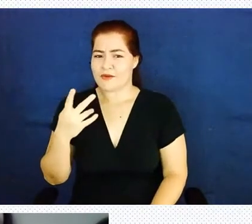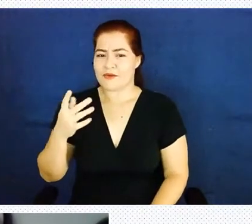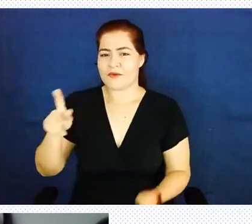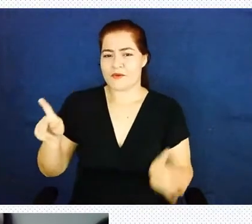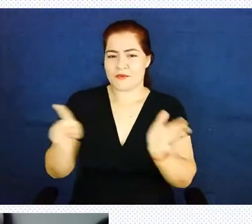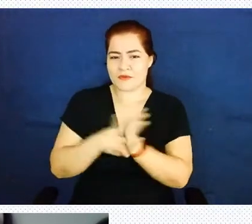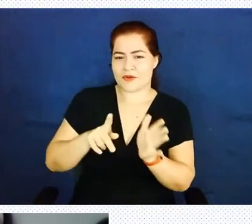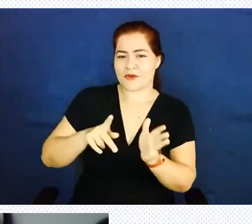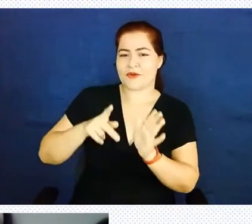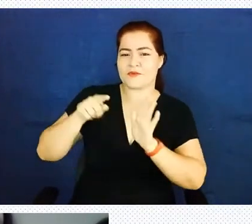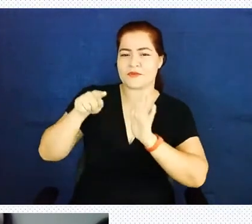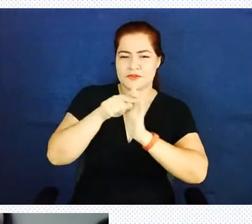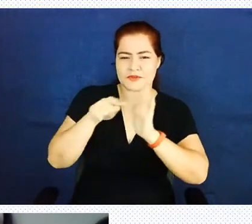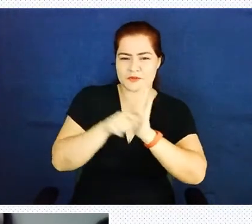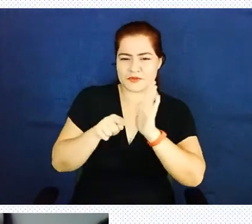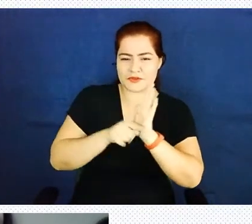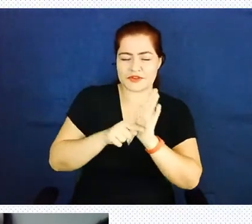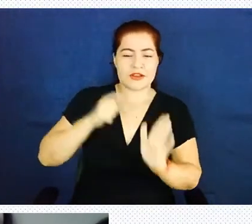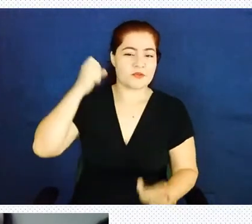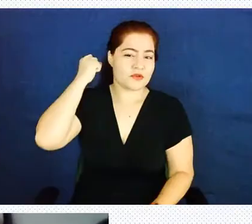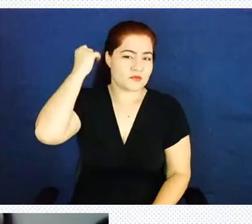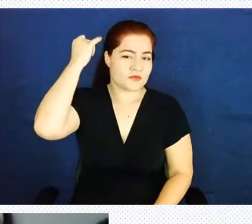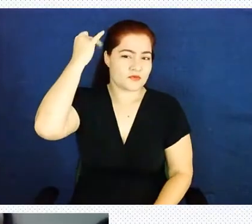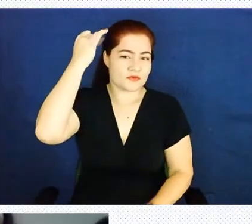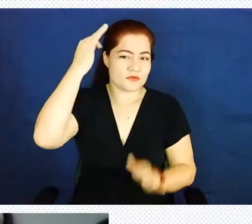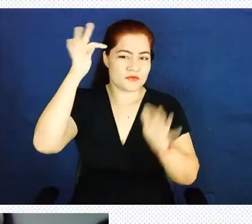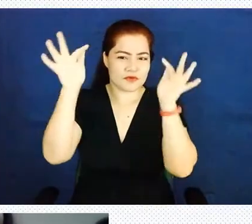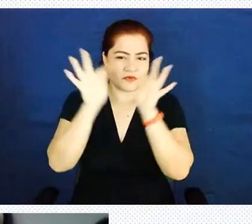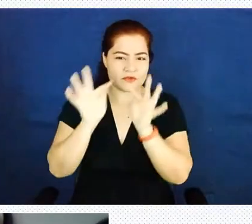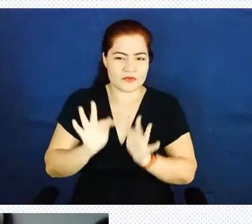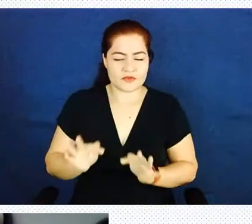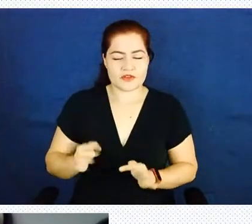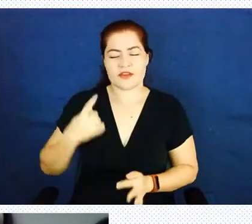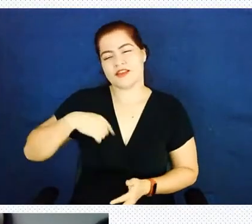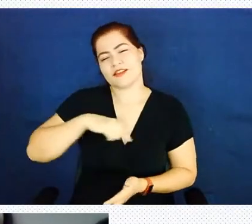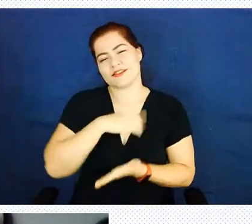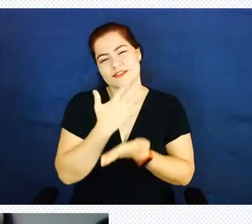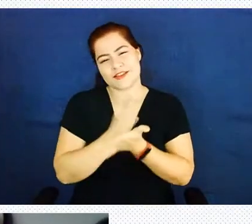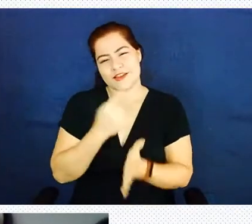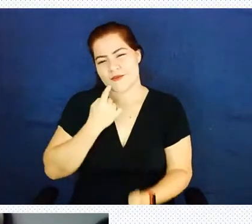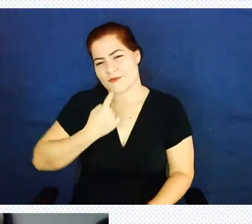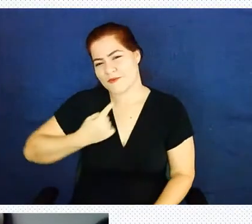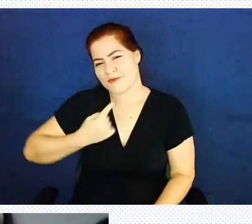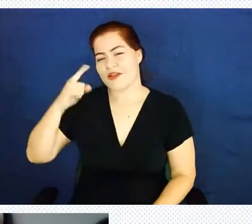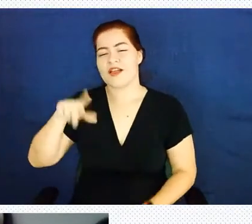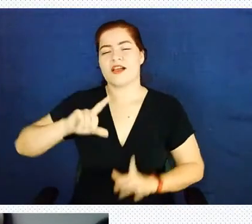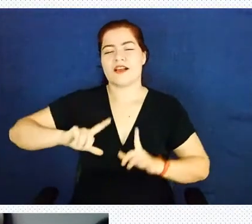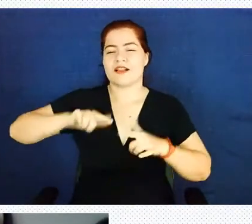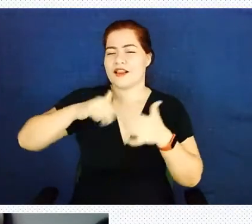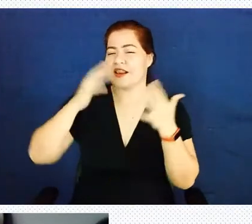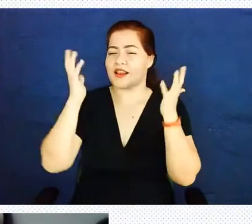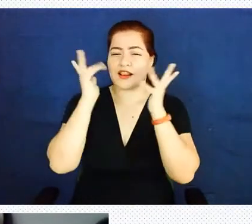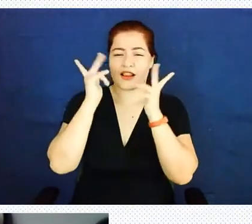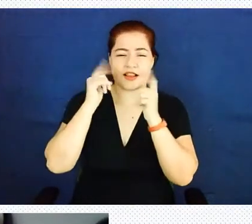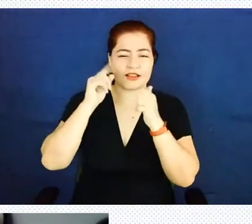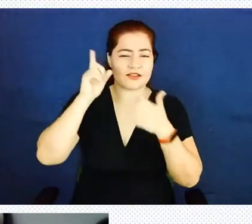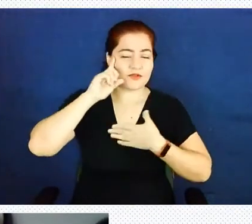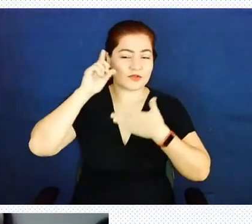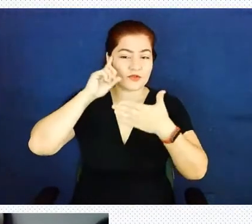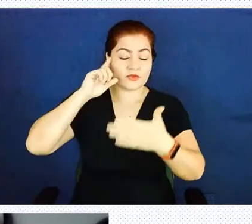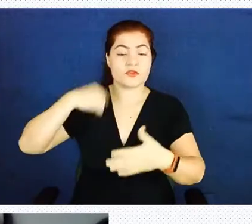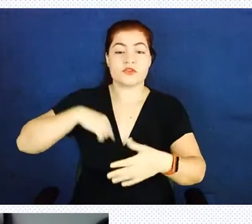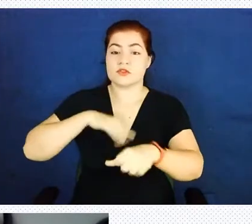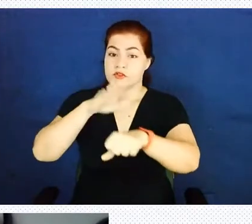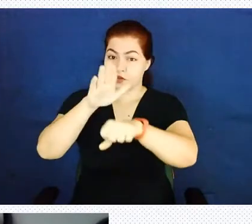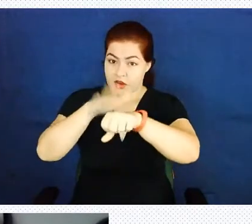acabou de sair de lá, né, Maria? Um trabalho lindo que a gente faz todos os dias. E a gente convida você